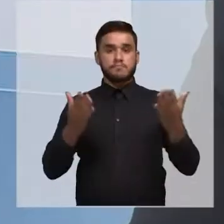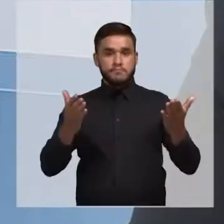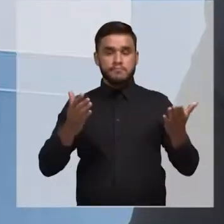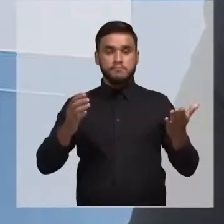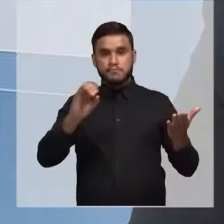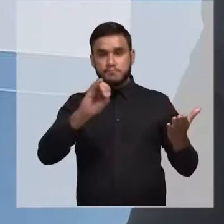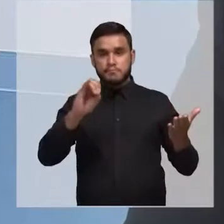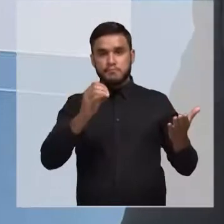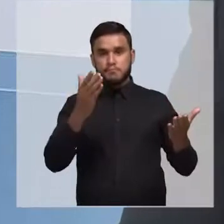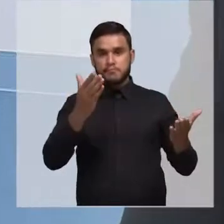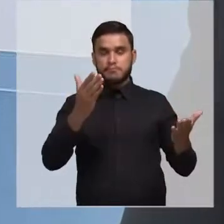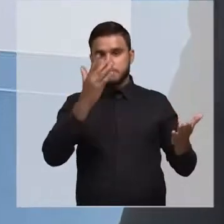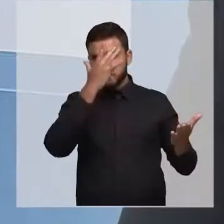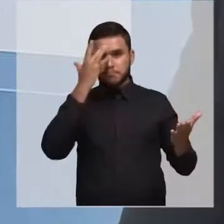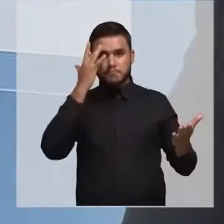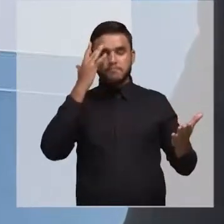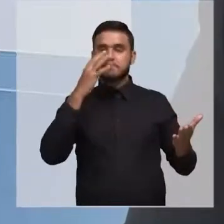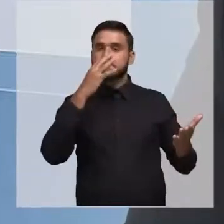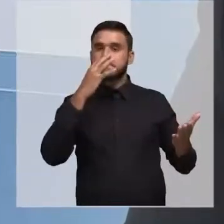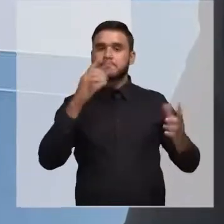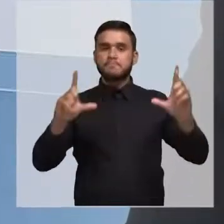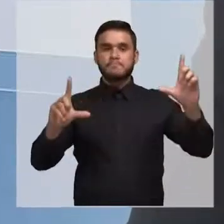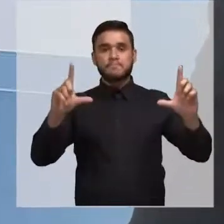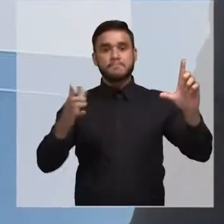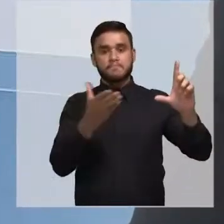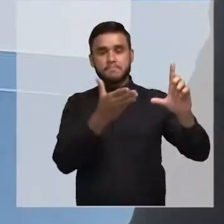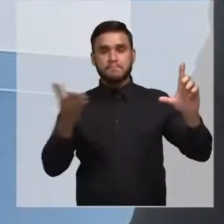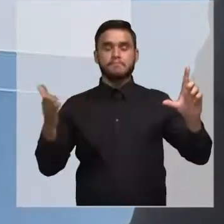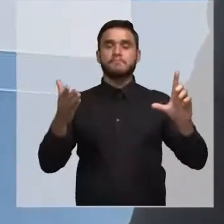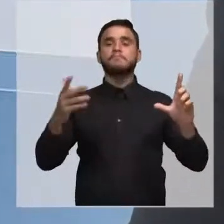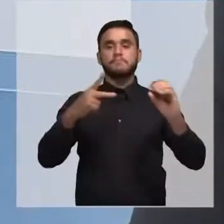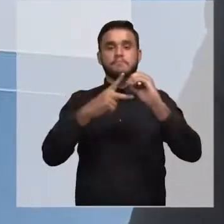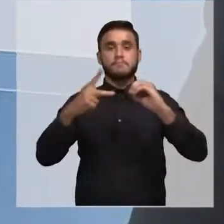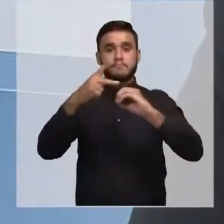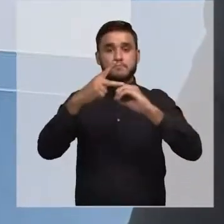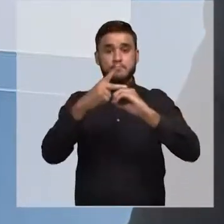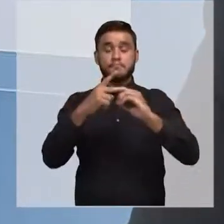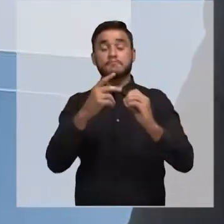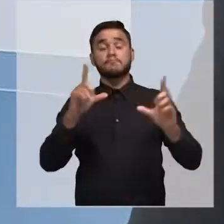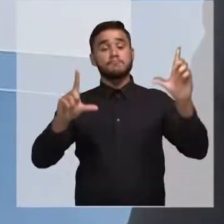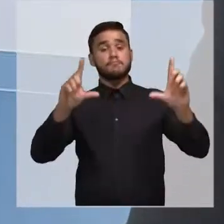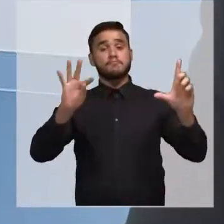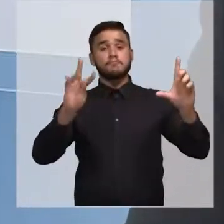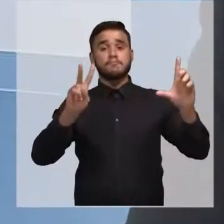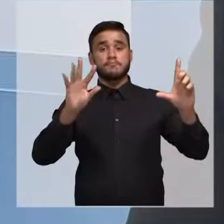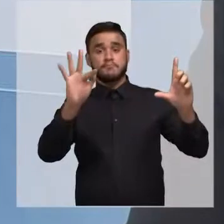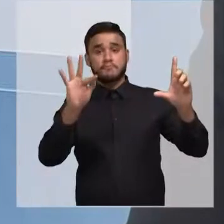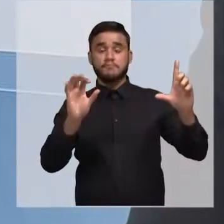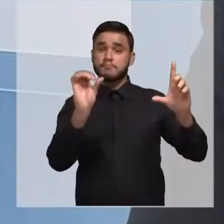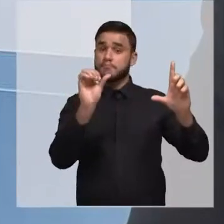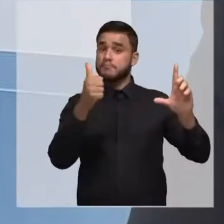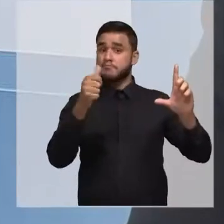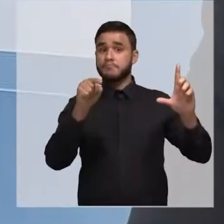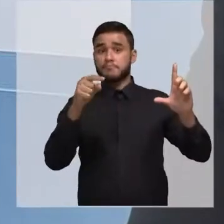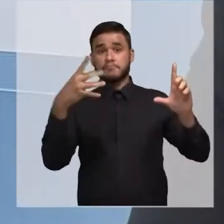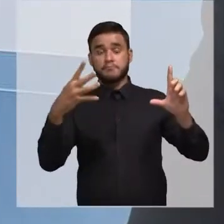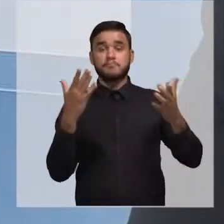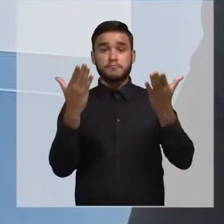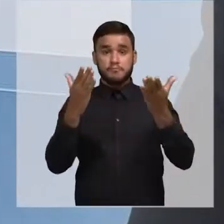Olá, amiga telespectador, estamos iniciando mais um programa Pela Ordem na sua TV Fortaleza, canal 61.4, e na sua TV Assembleia,